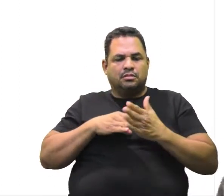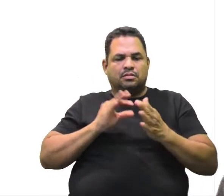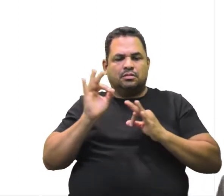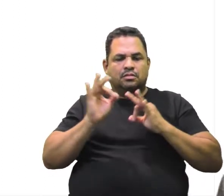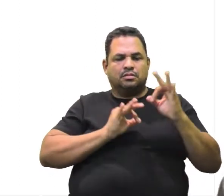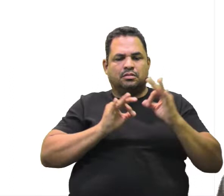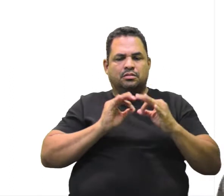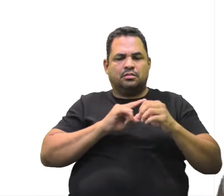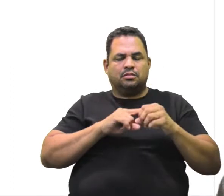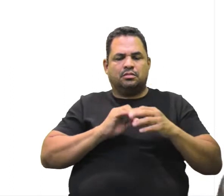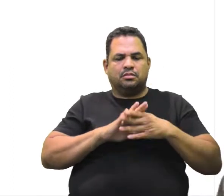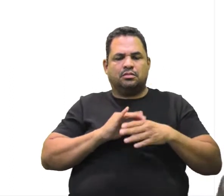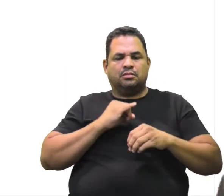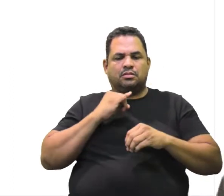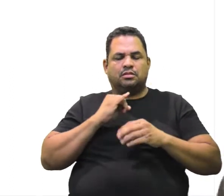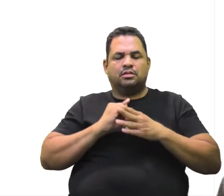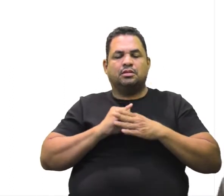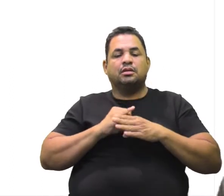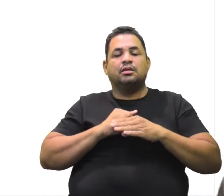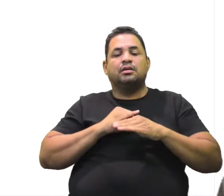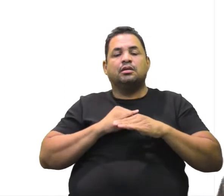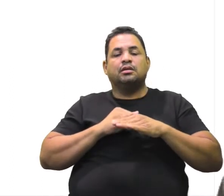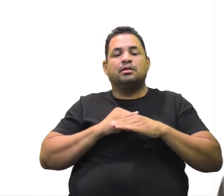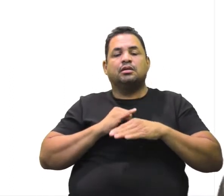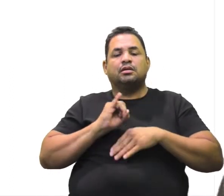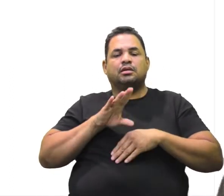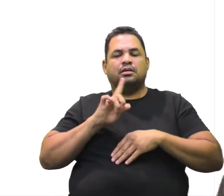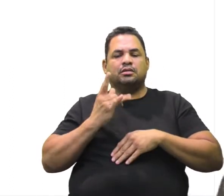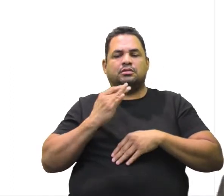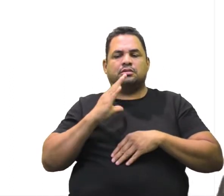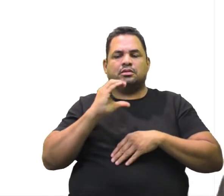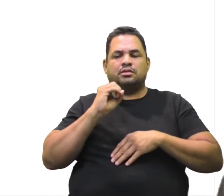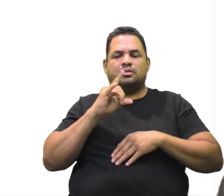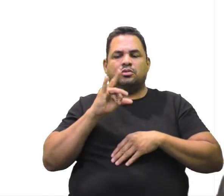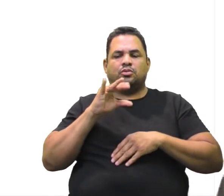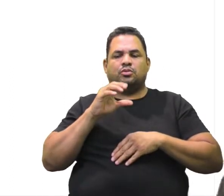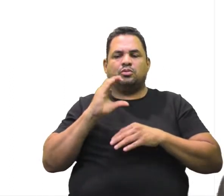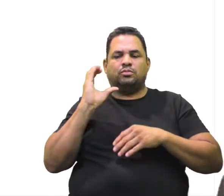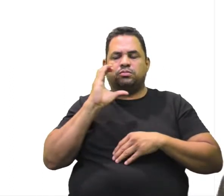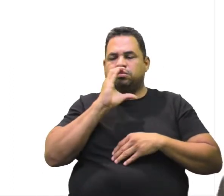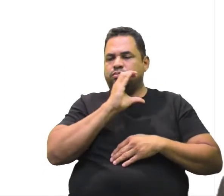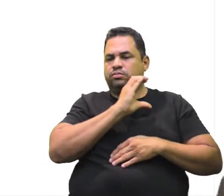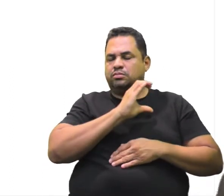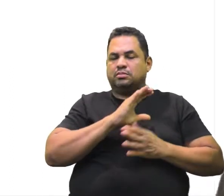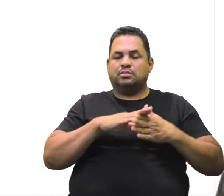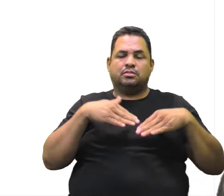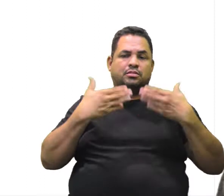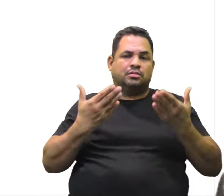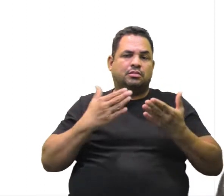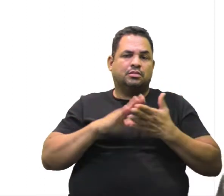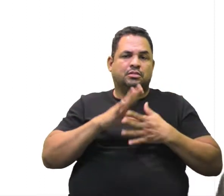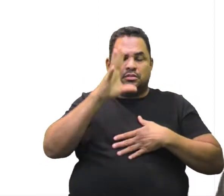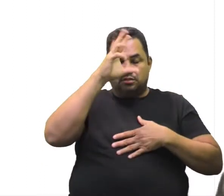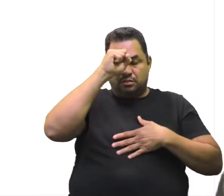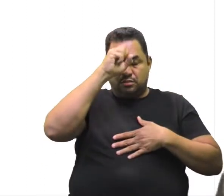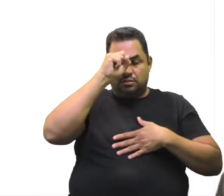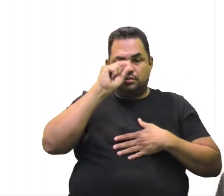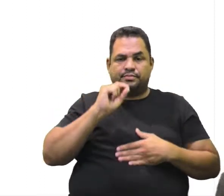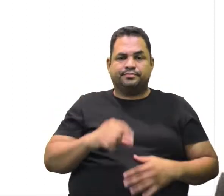de ilhas de calor. Então, meu caro aluno, diante do que você